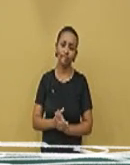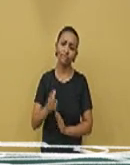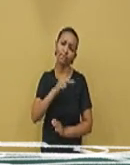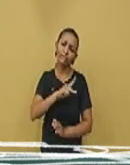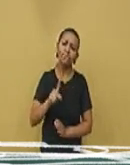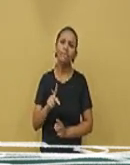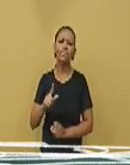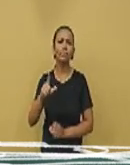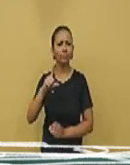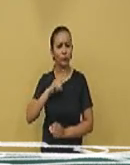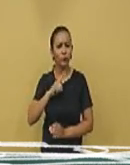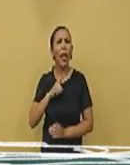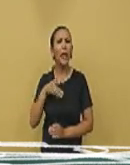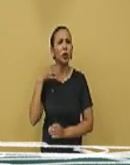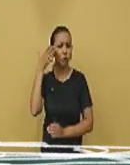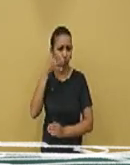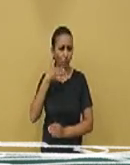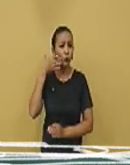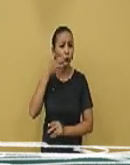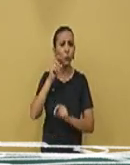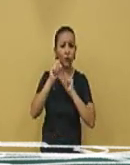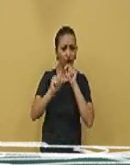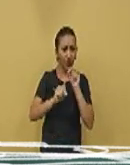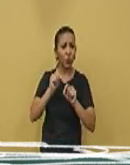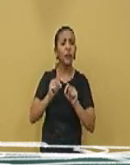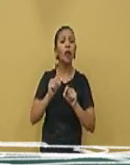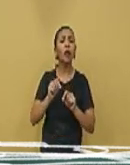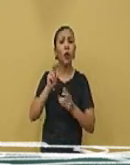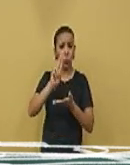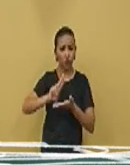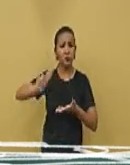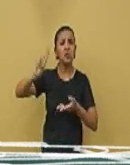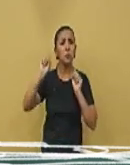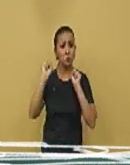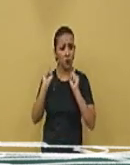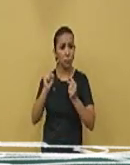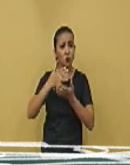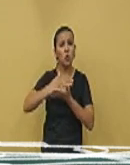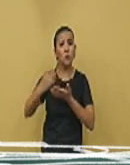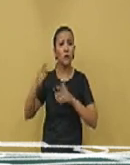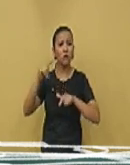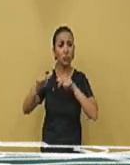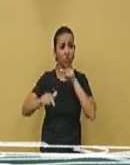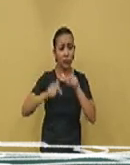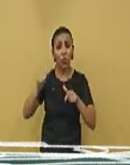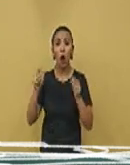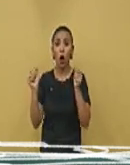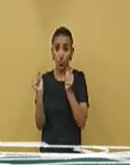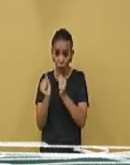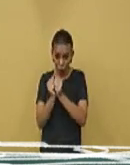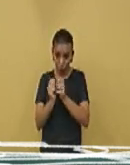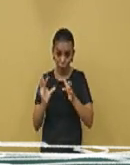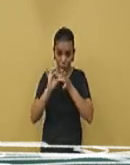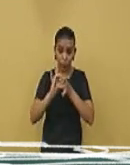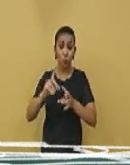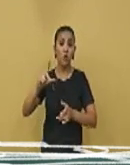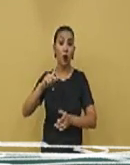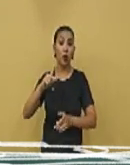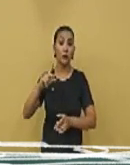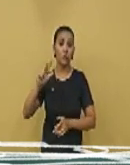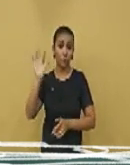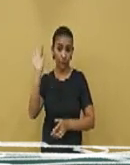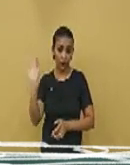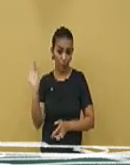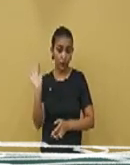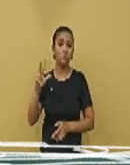existe o discurso de que a universidade pode começar a trabalhar também com a iniciativa privada, correto? Em